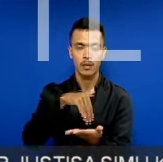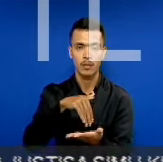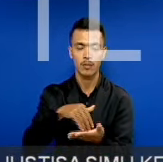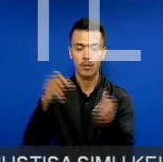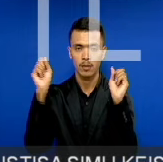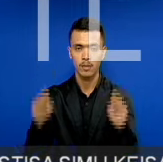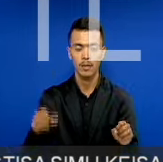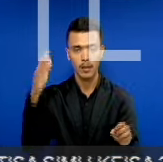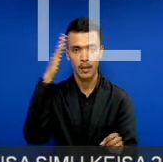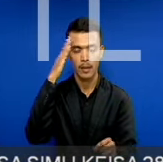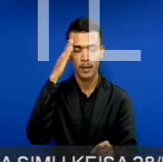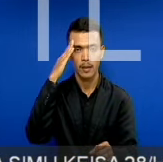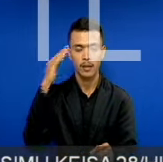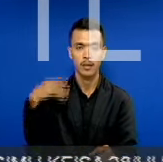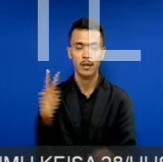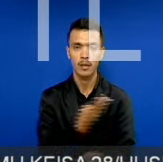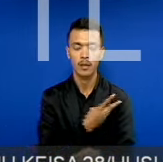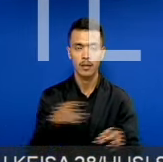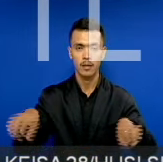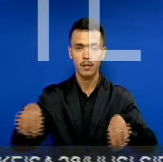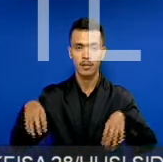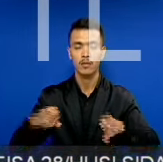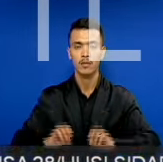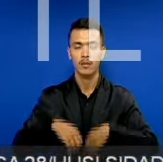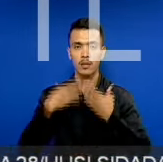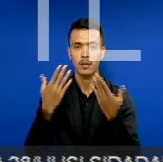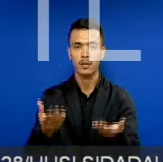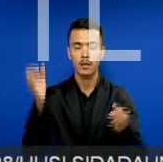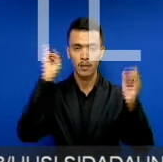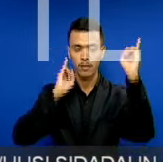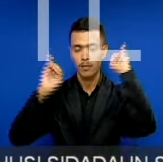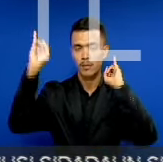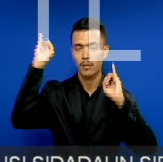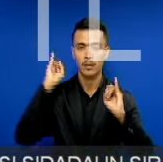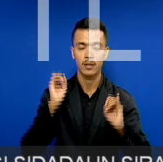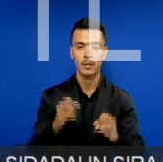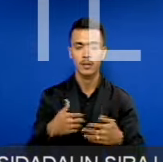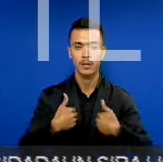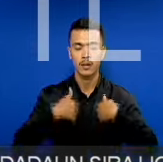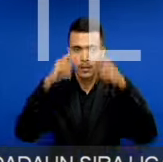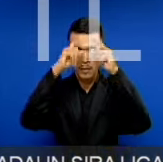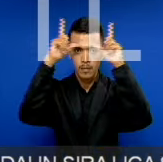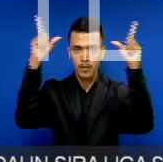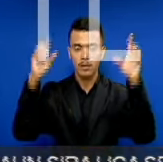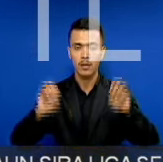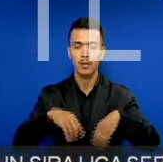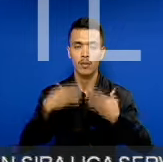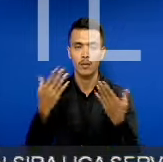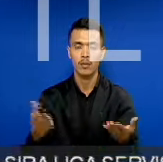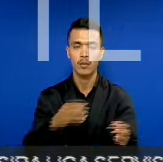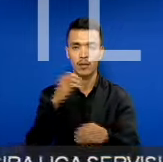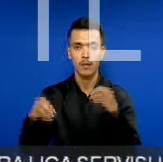vele mais ou menos atene e tene sistema la valusa informação ia Timor ne halusa kono basitor da